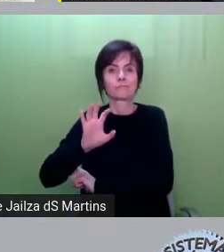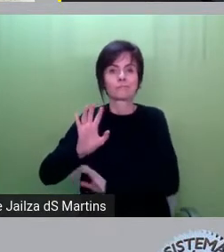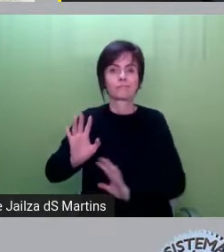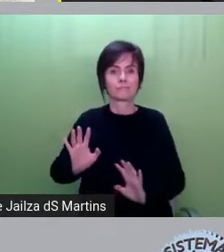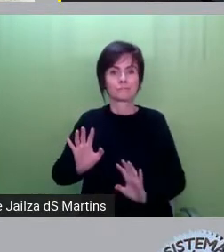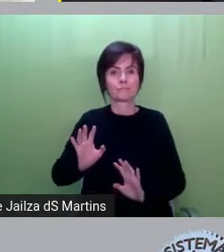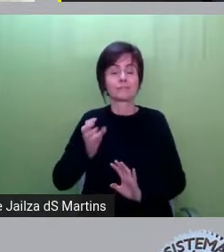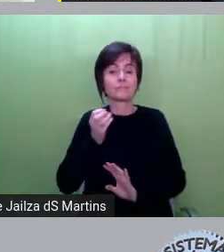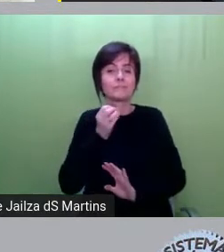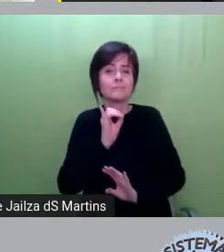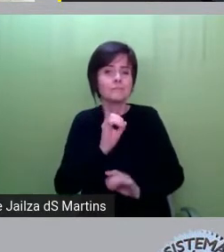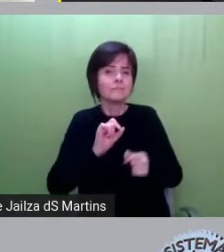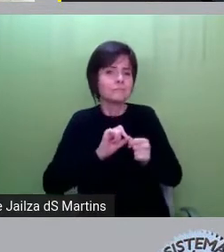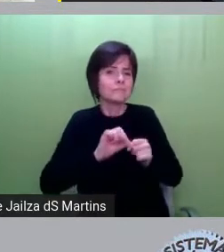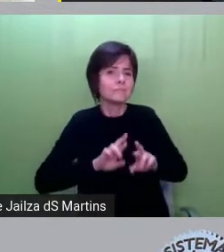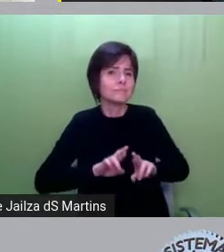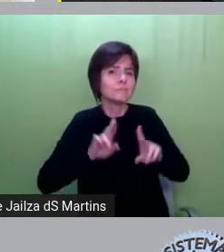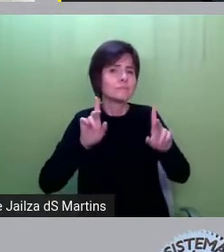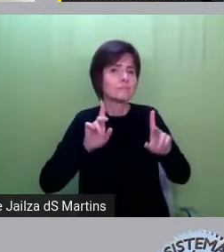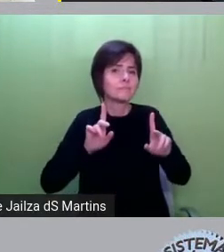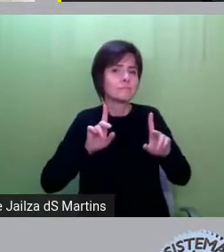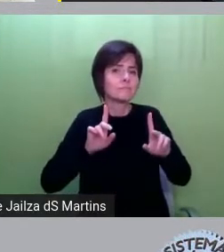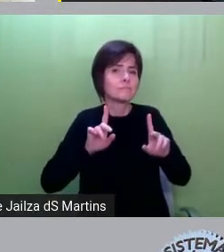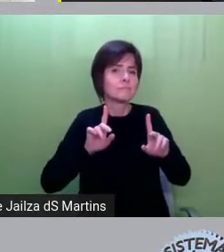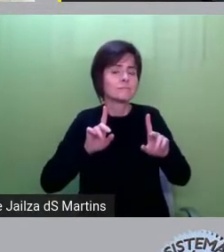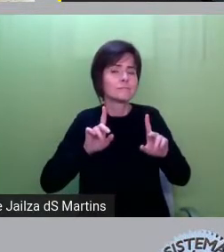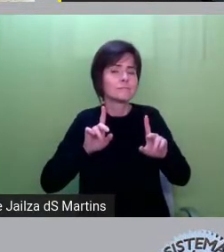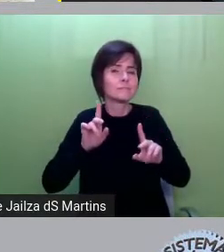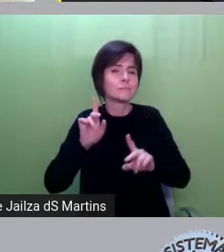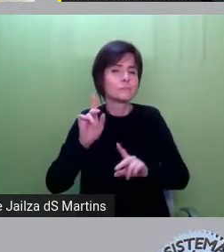E se a gente pegar também o